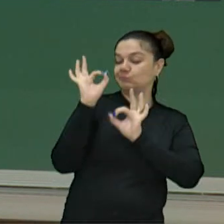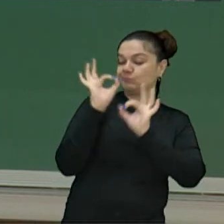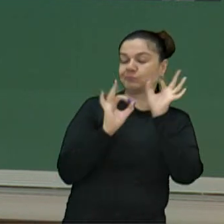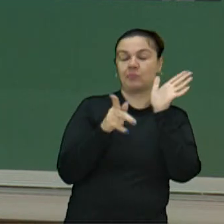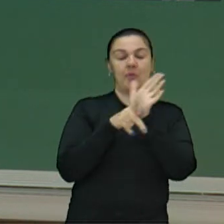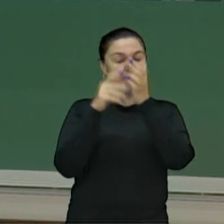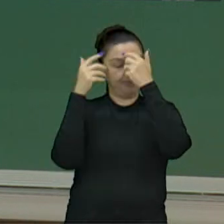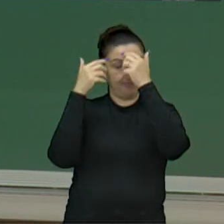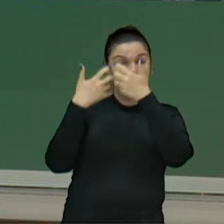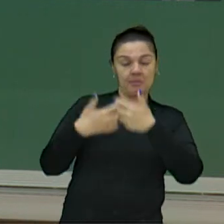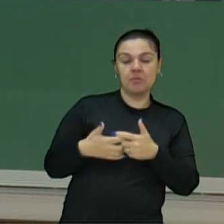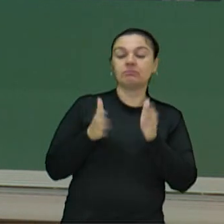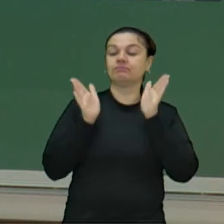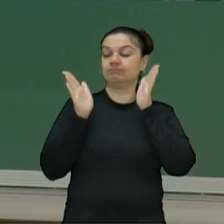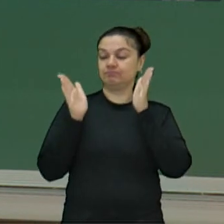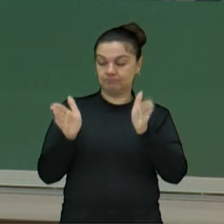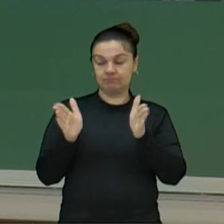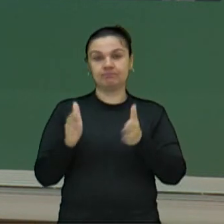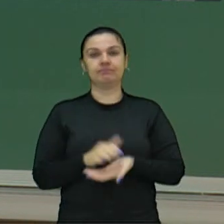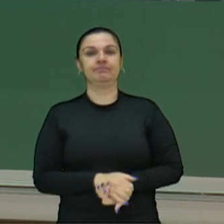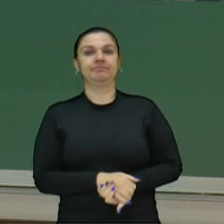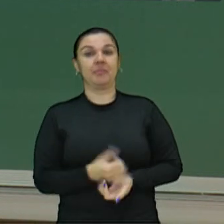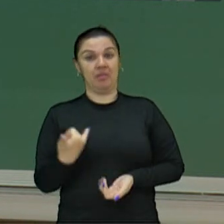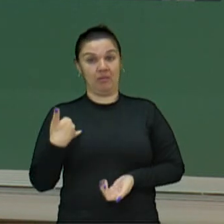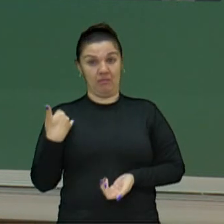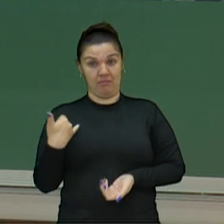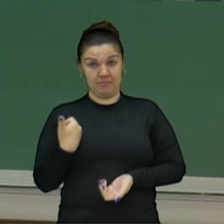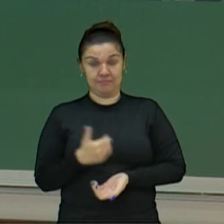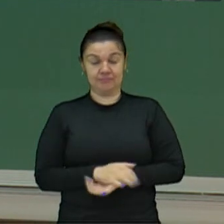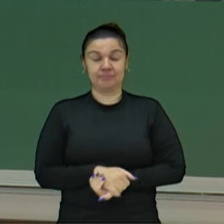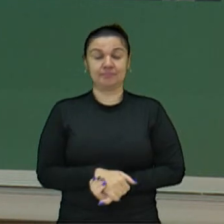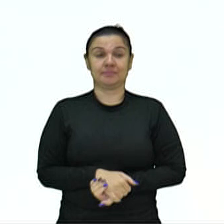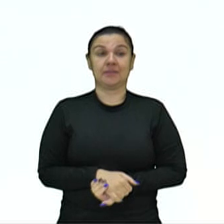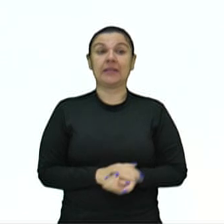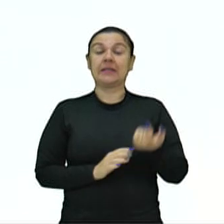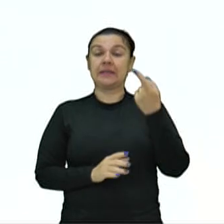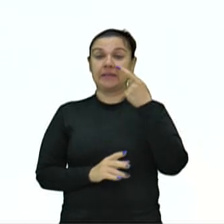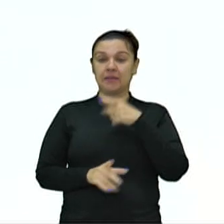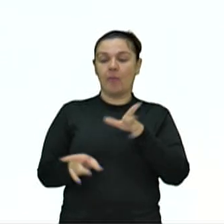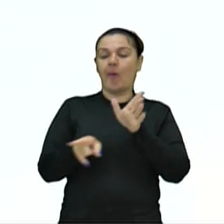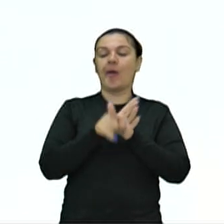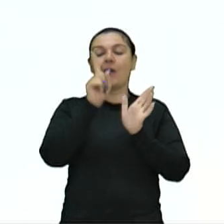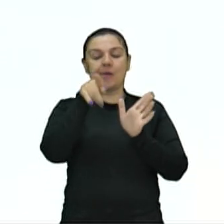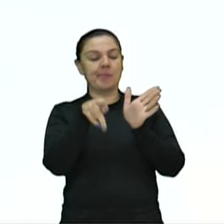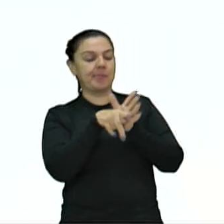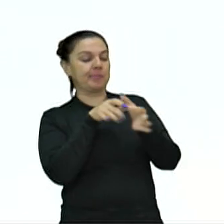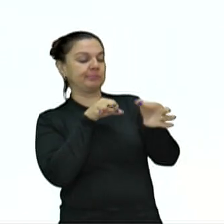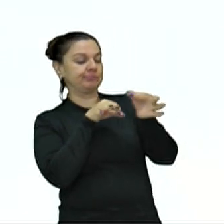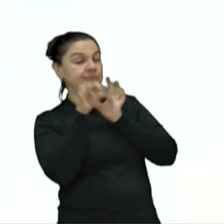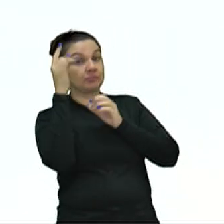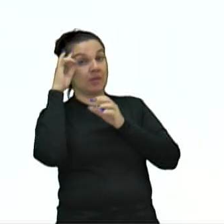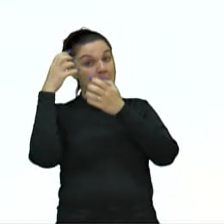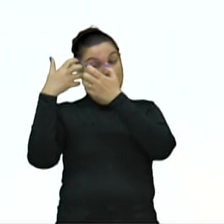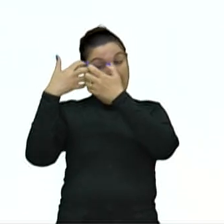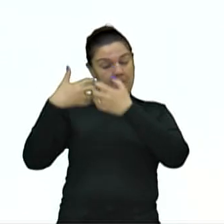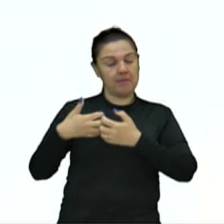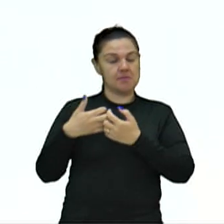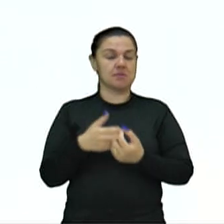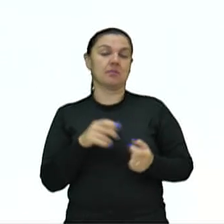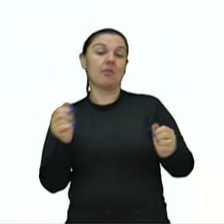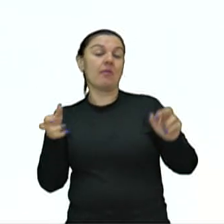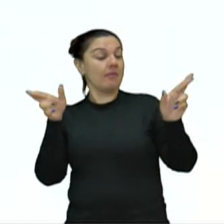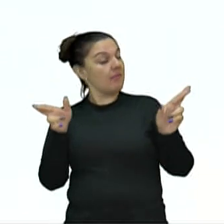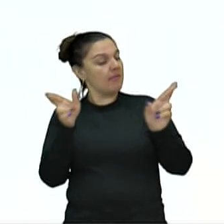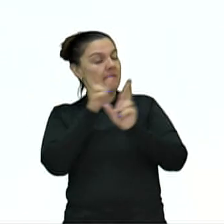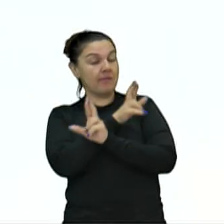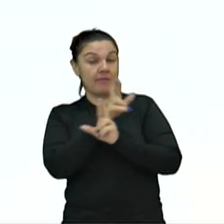próprias da nossa época. Os epistemas são sistemas de pensamento. O que é um sistema? É um conjunto de